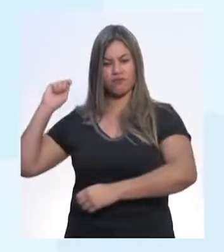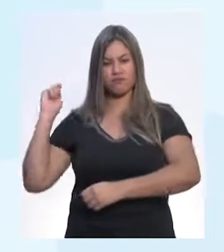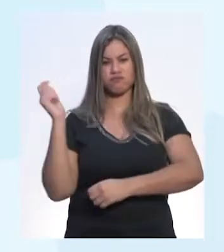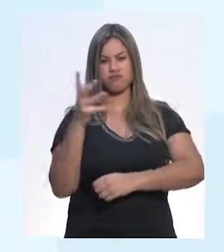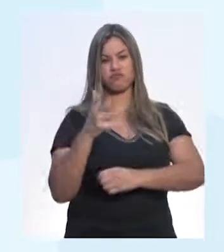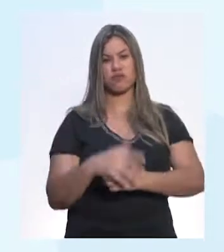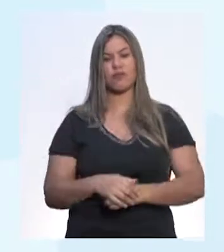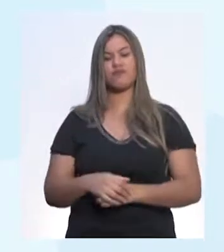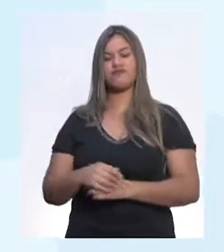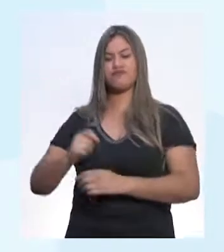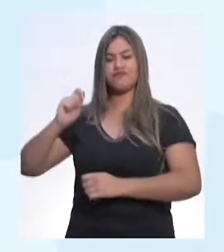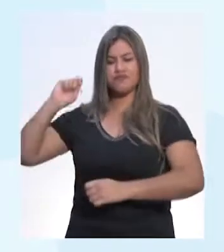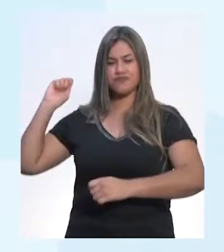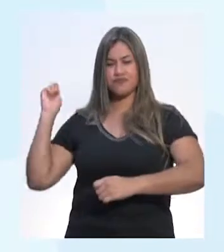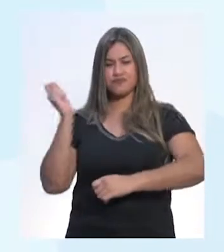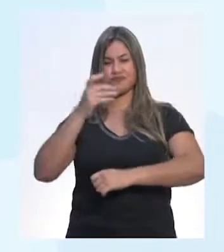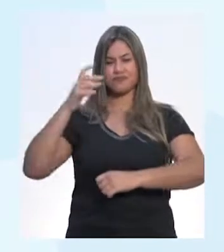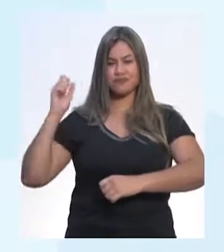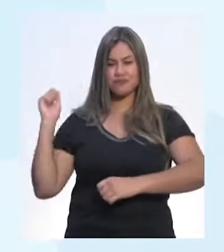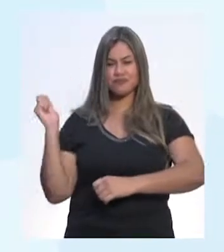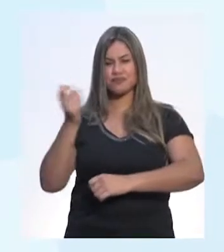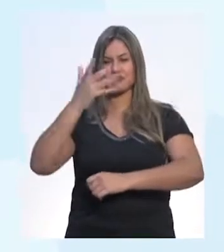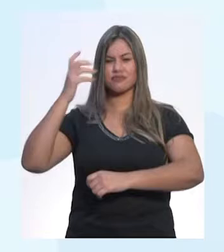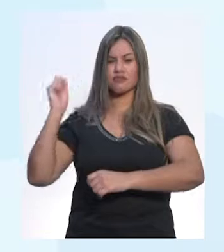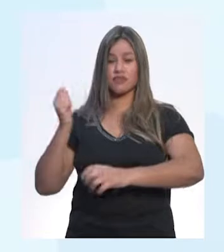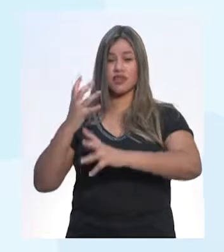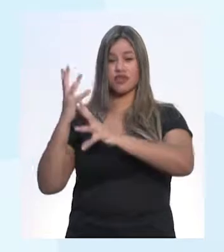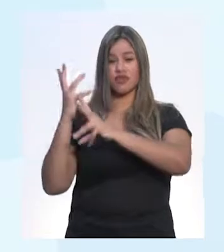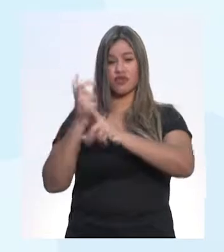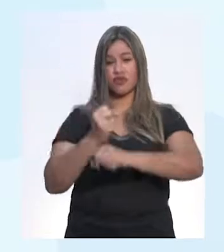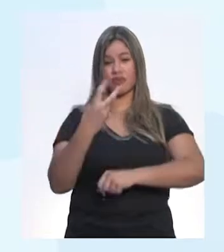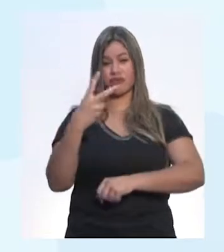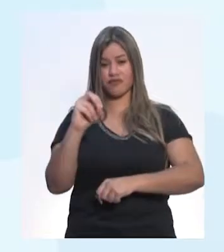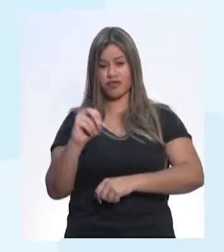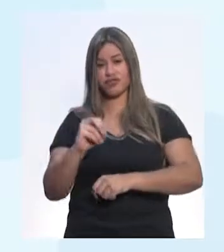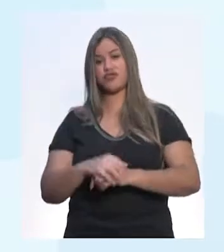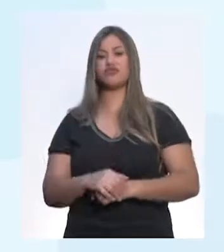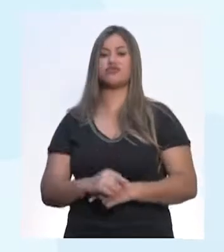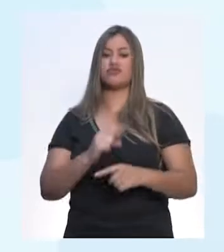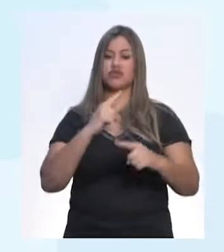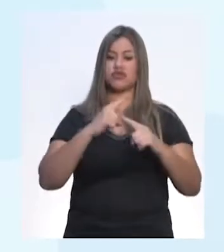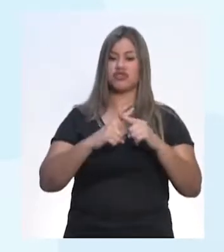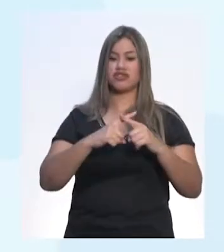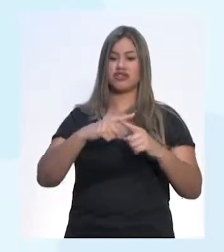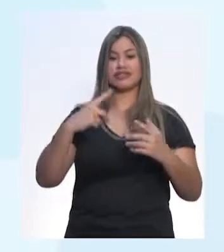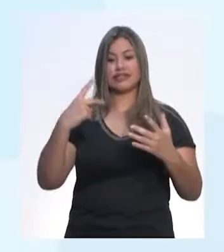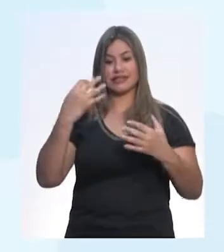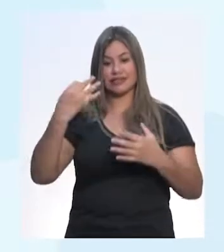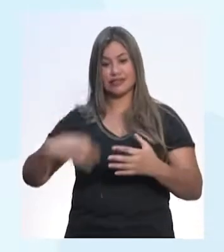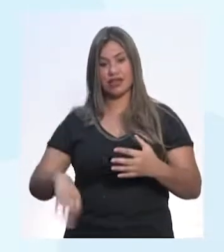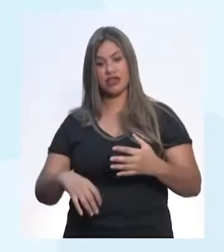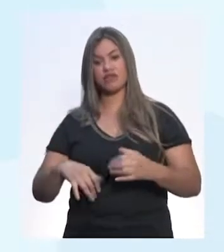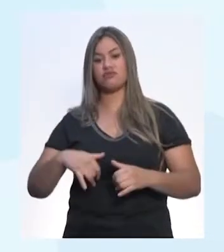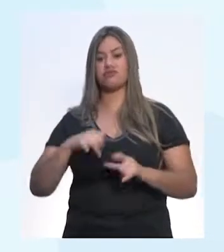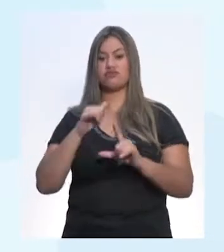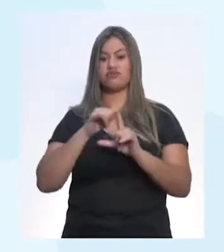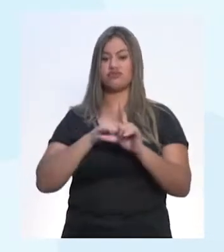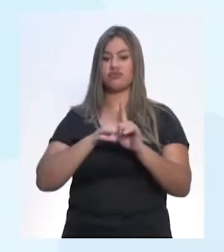20 arremessos, ele acertou X lançamentos no alvo e errou